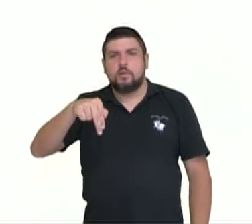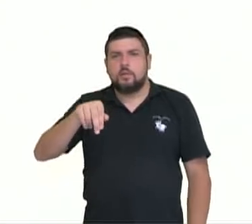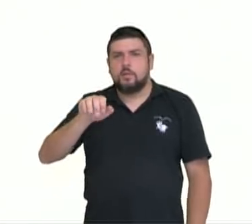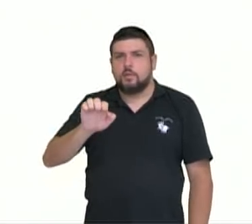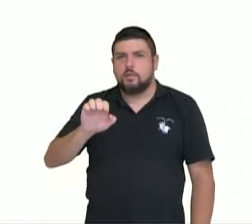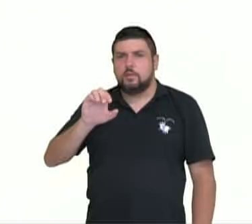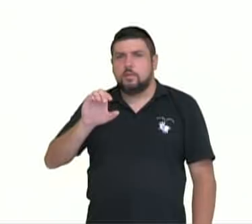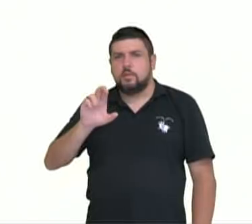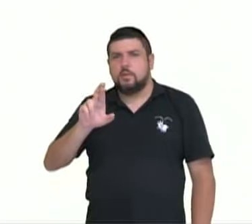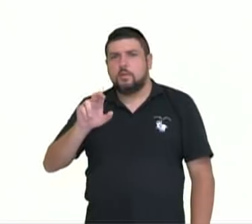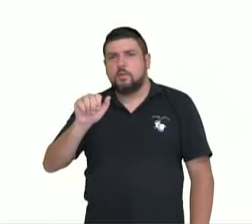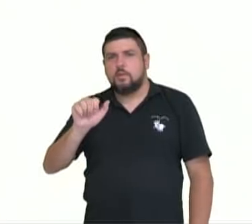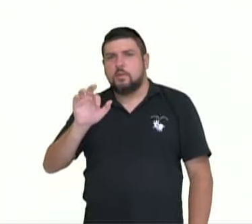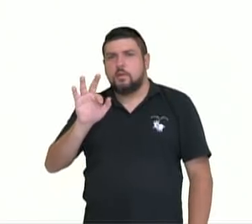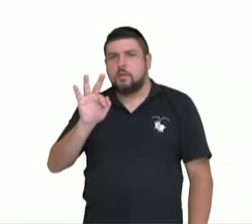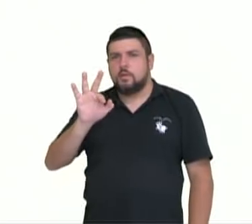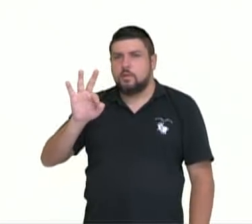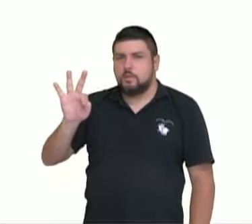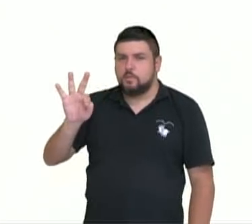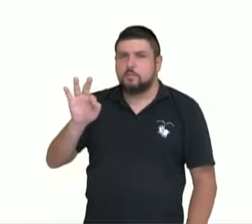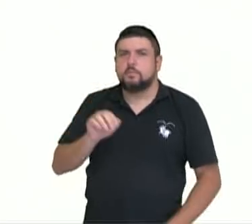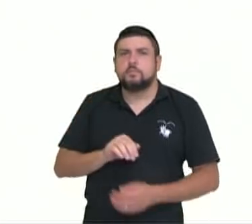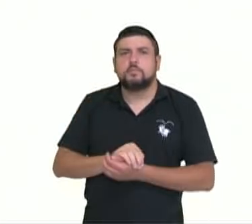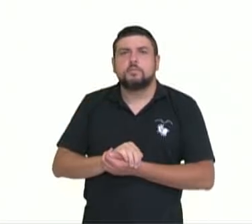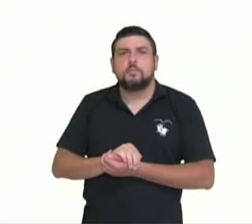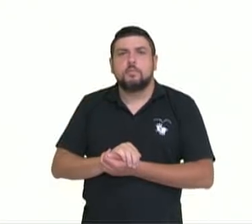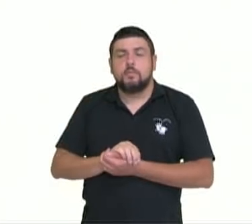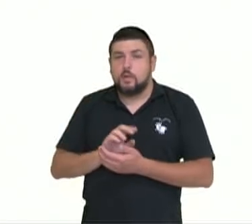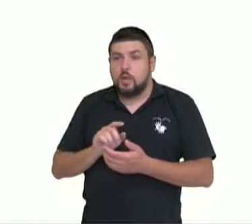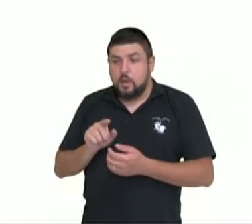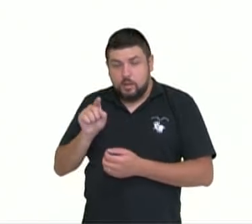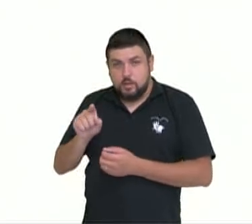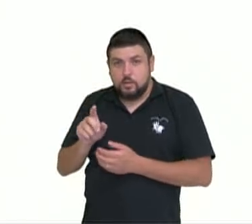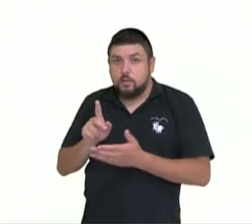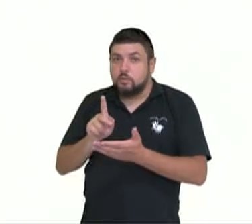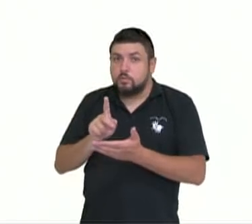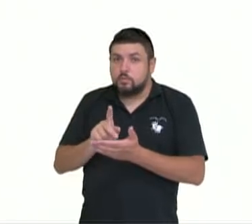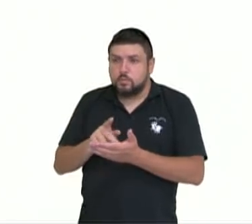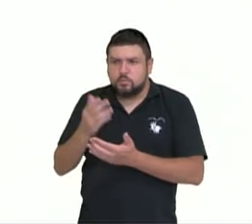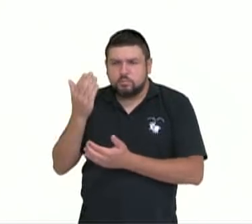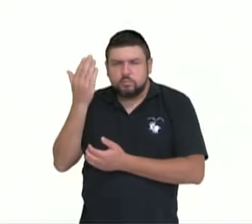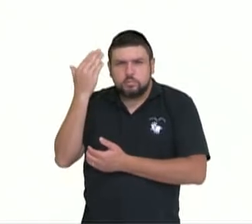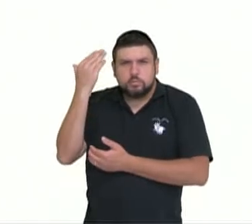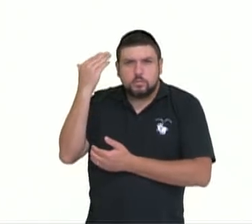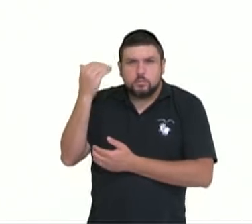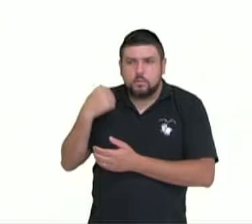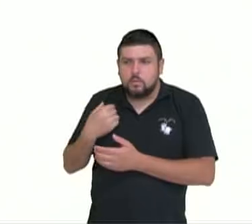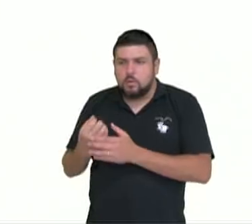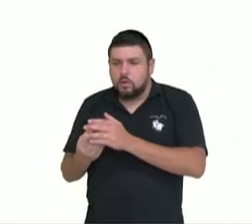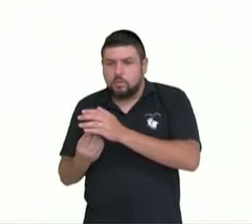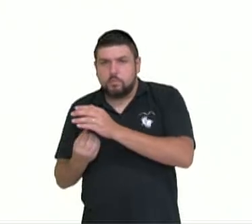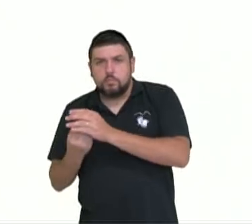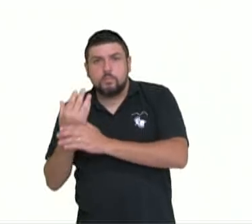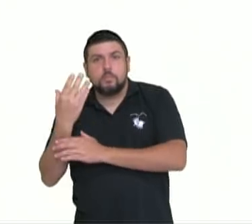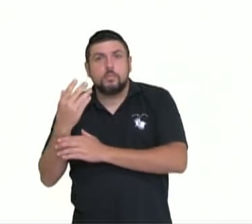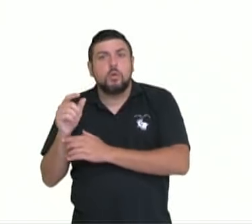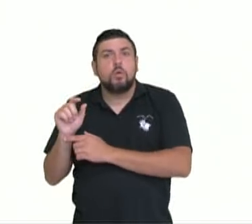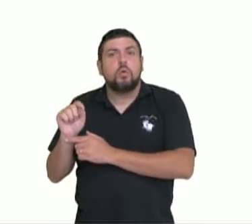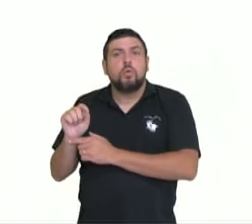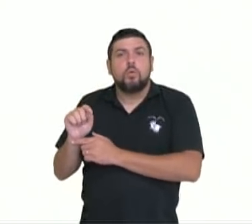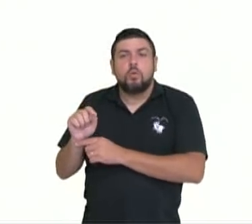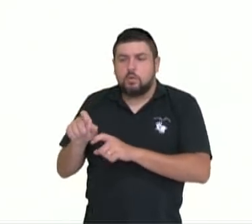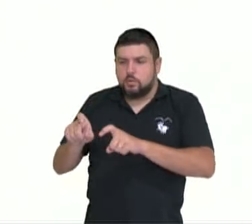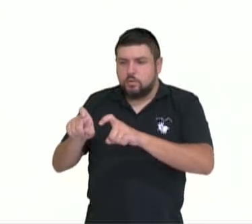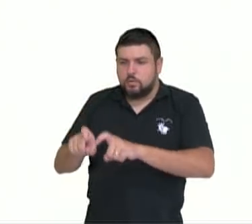jogo que inicialmente ele surgiu para PC, para computador. Até hoje existe